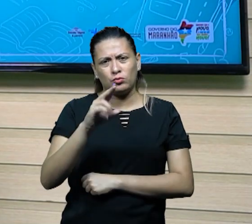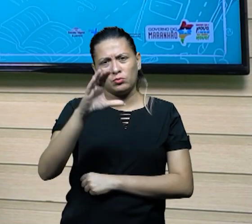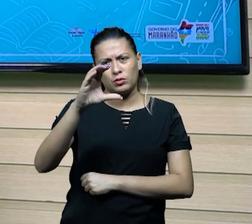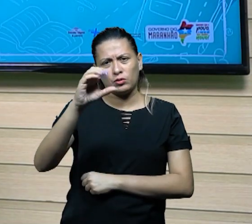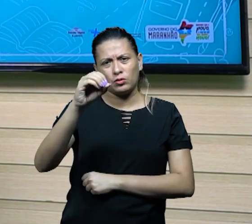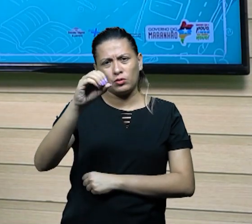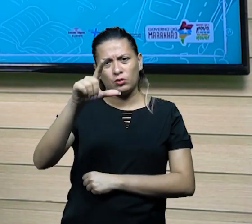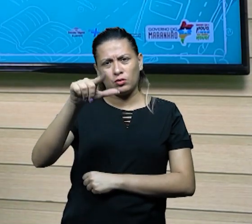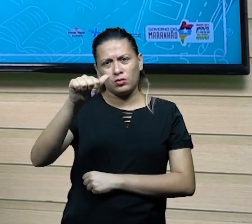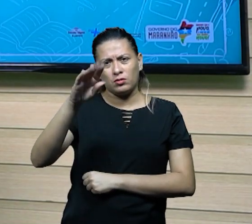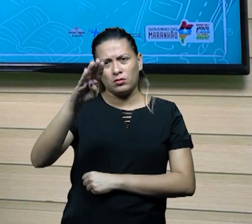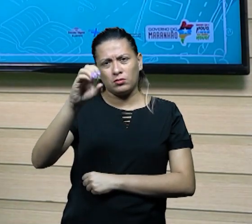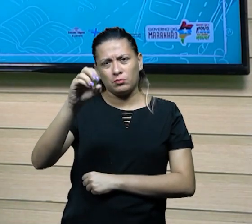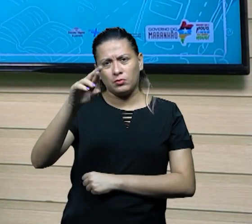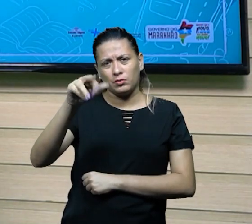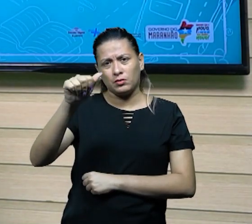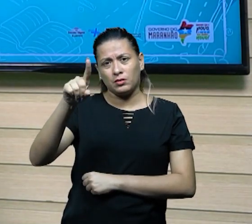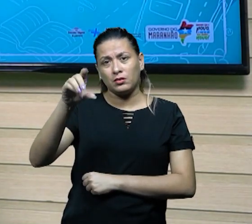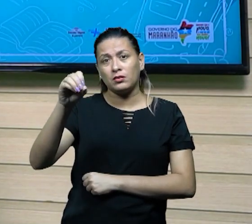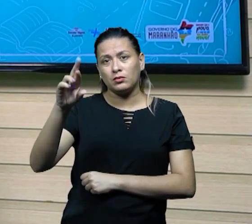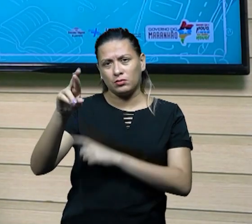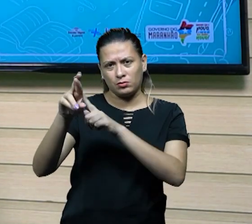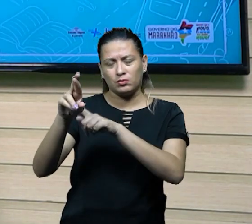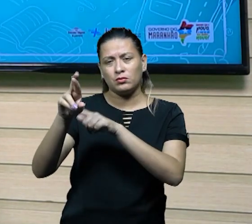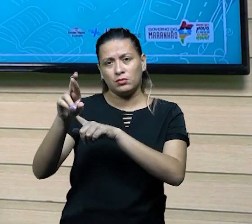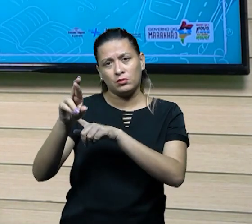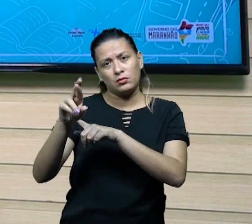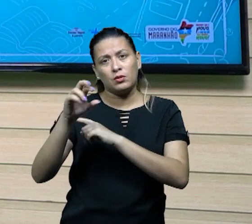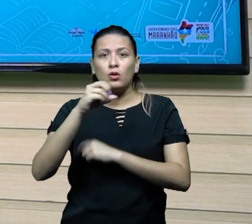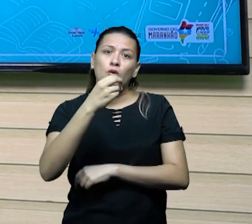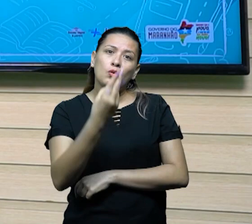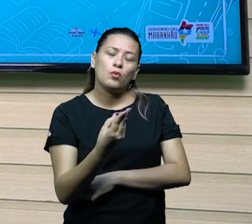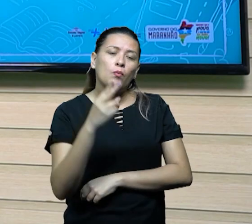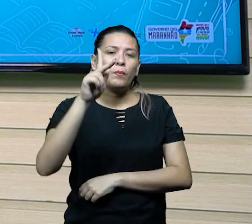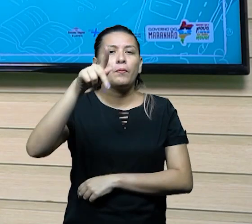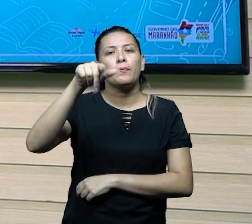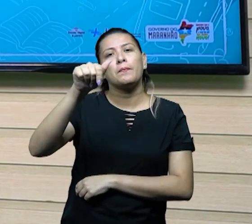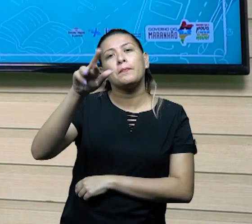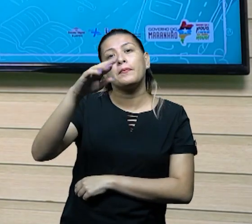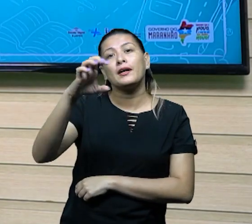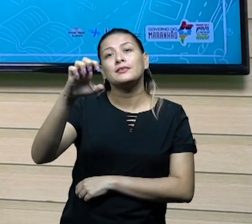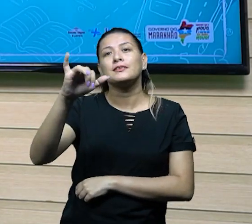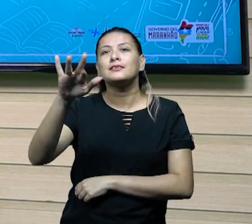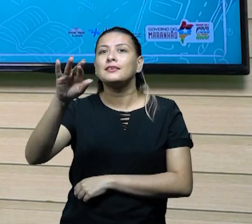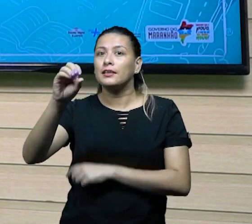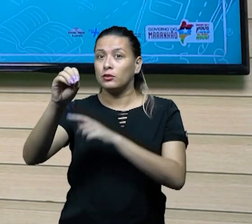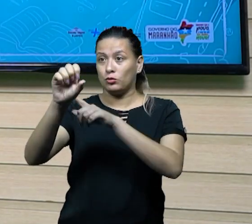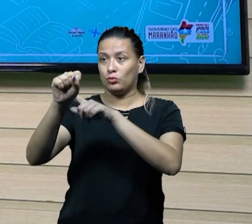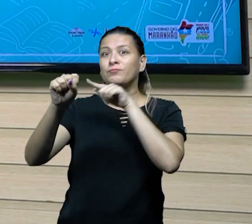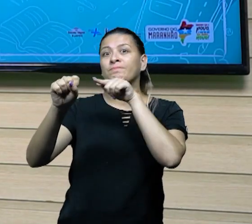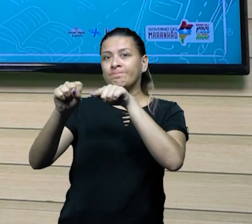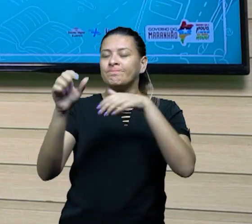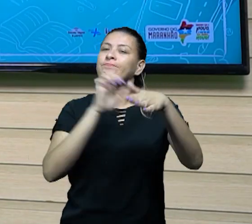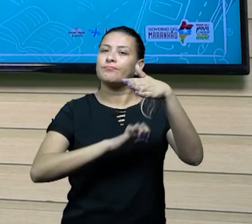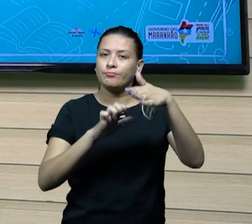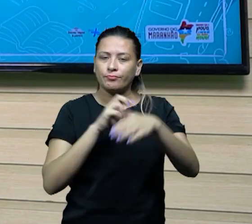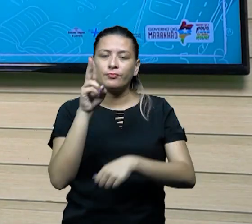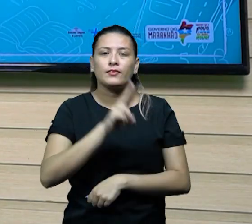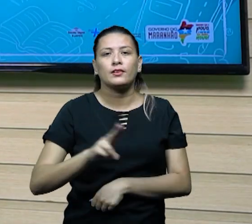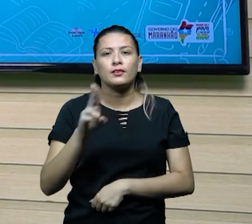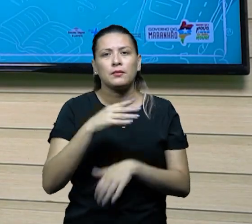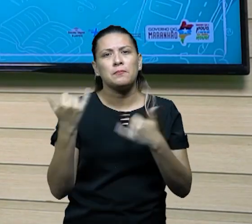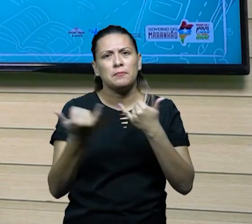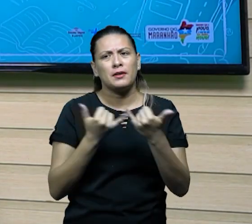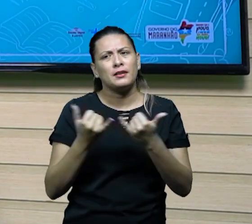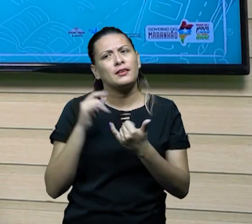pouquinho, chame de colaborador. Algumas empresas não usam mais nem o termo colaborador, estão usando o termo parceiro. Porque quando eu chamo